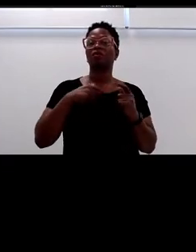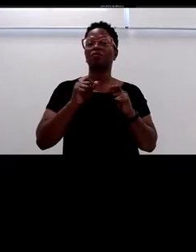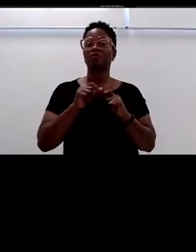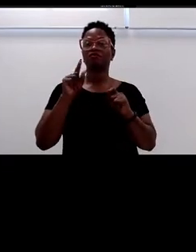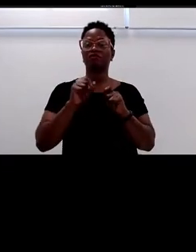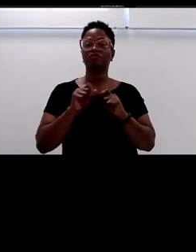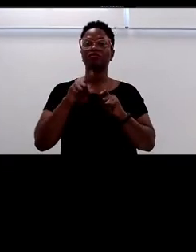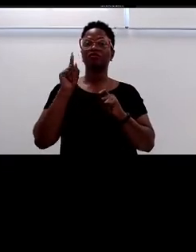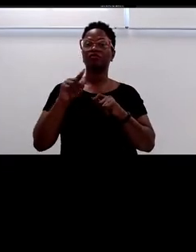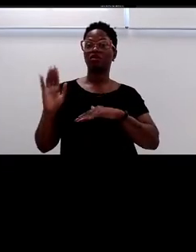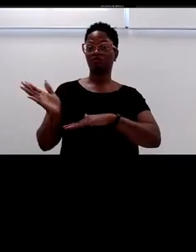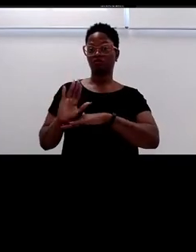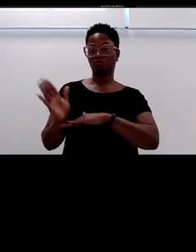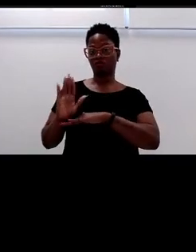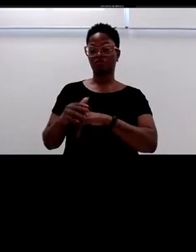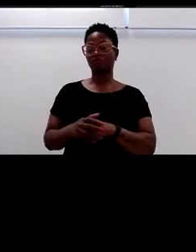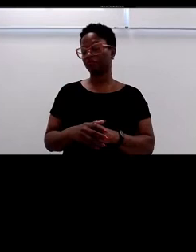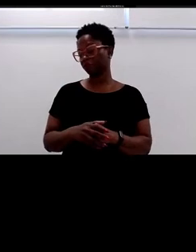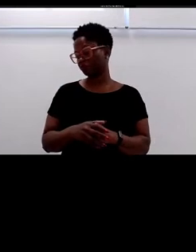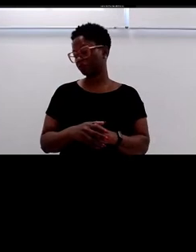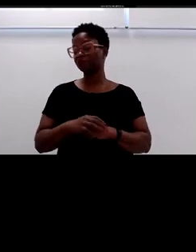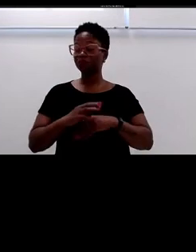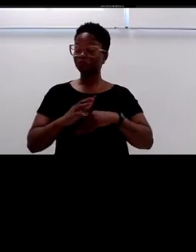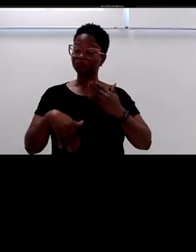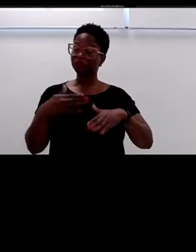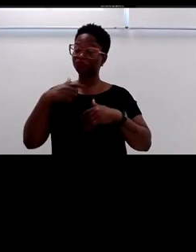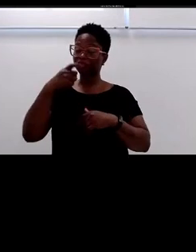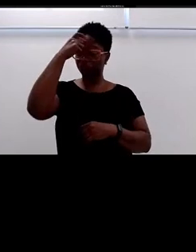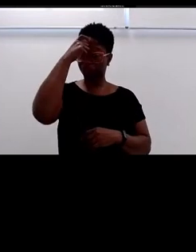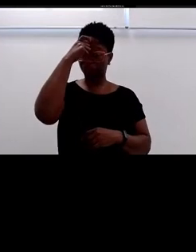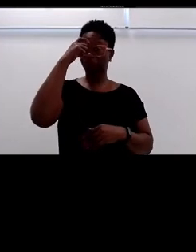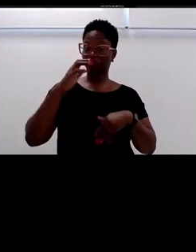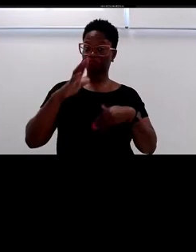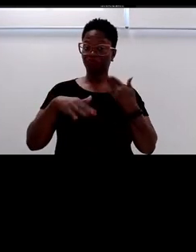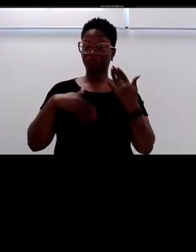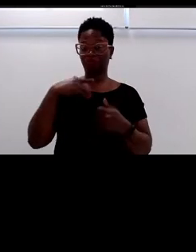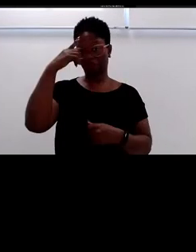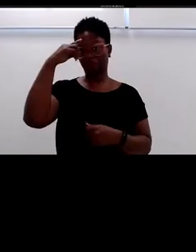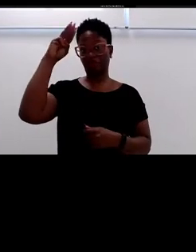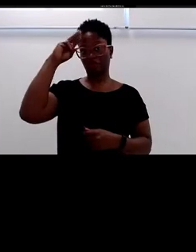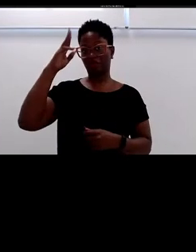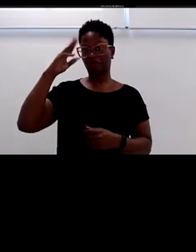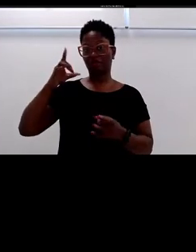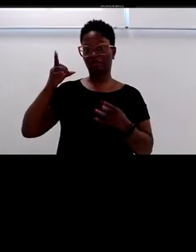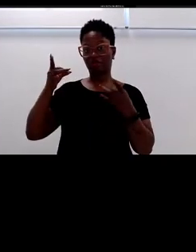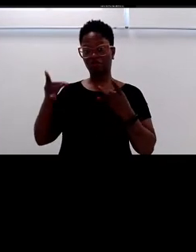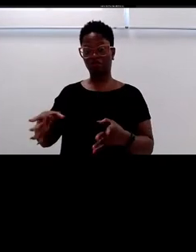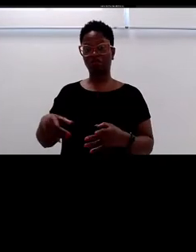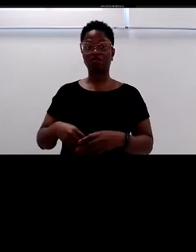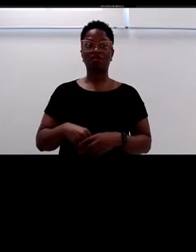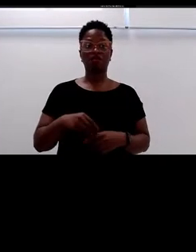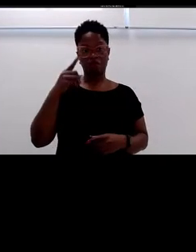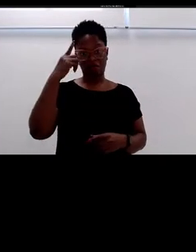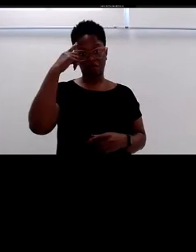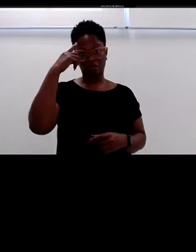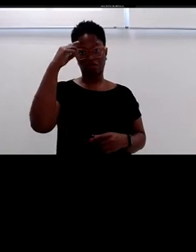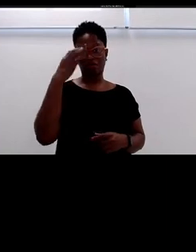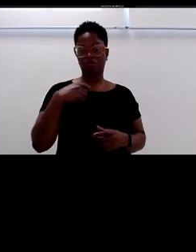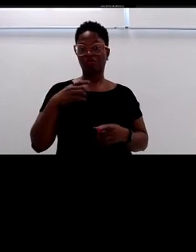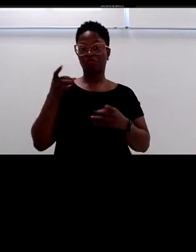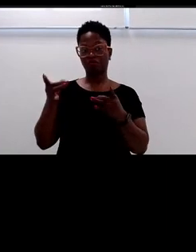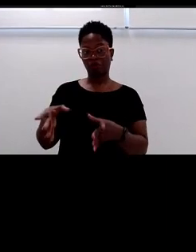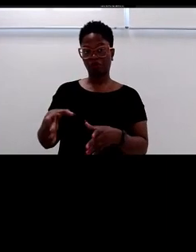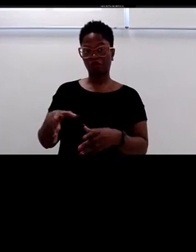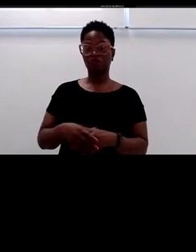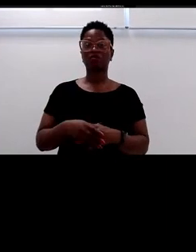para filme. Conforme eu fui amadurecendo, a ideia do soldado foi ficando para trás, a ideia do cientista foi ficando para trás também. E